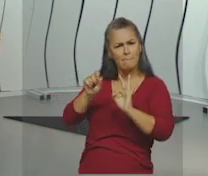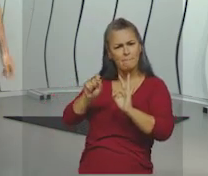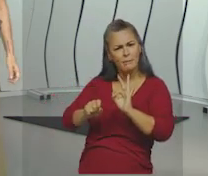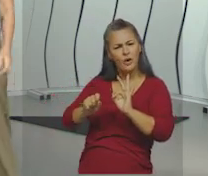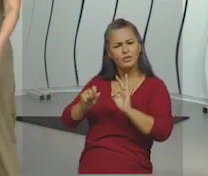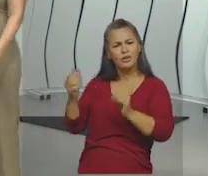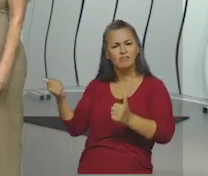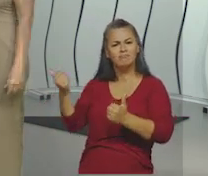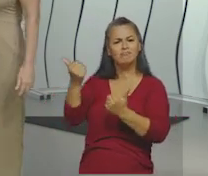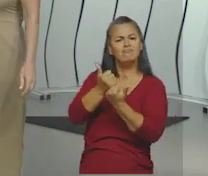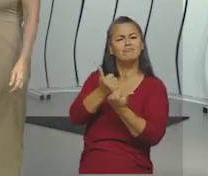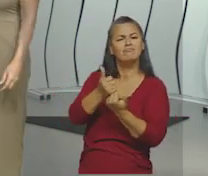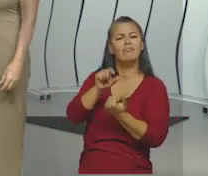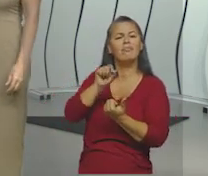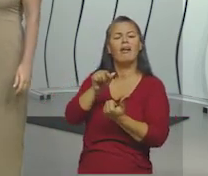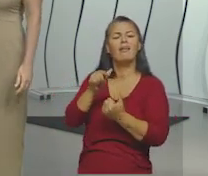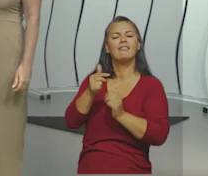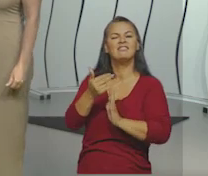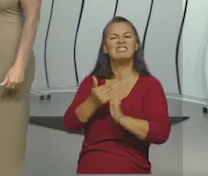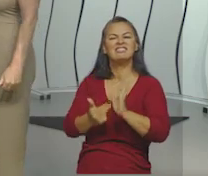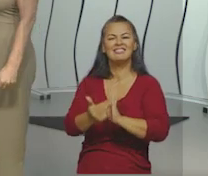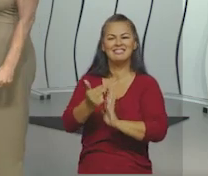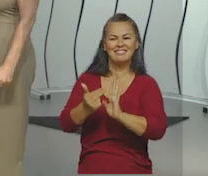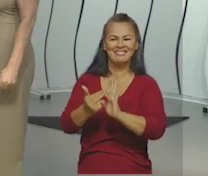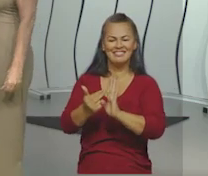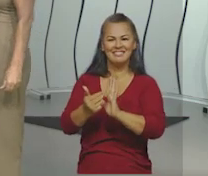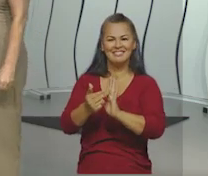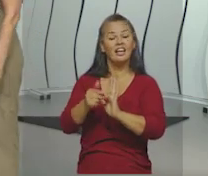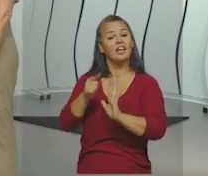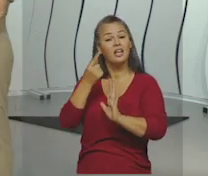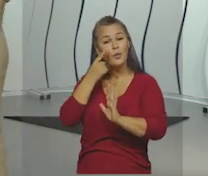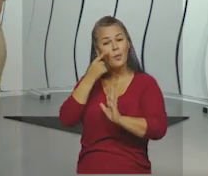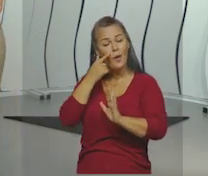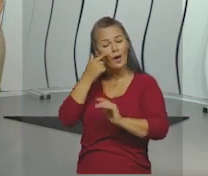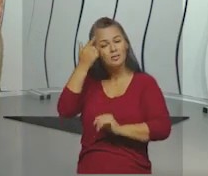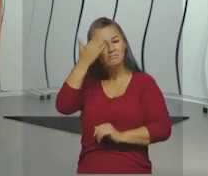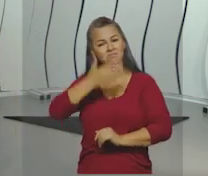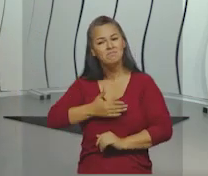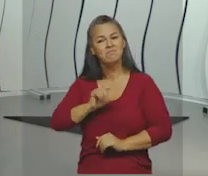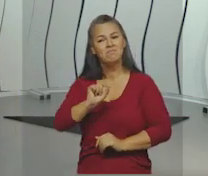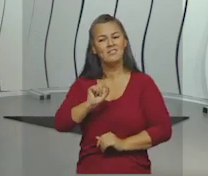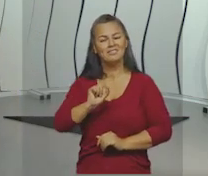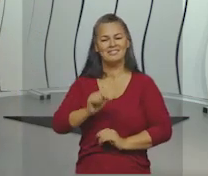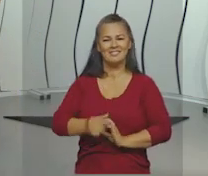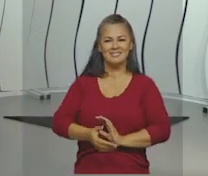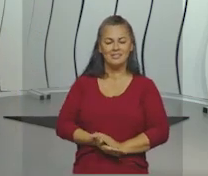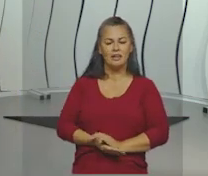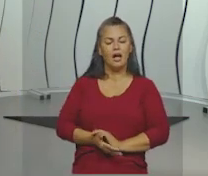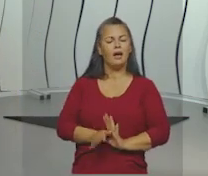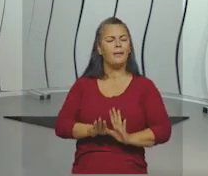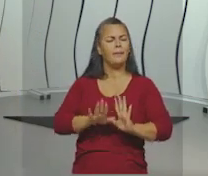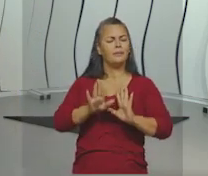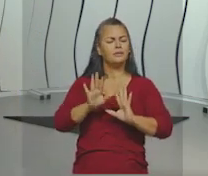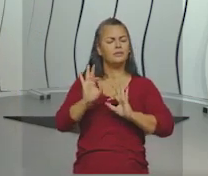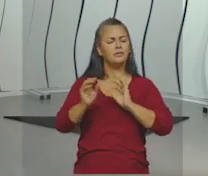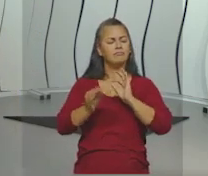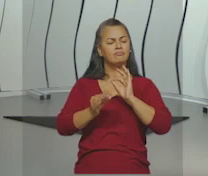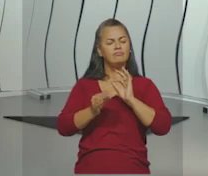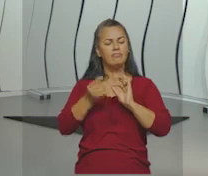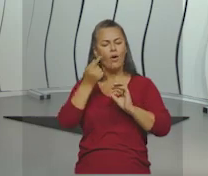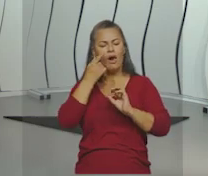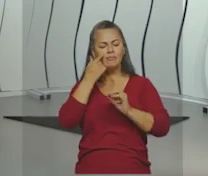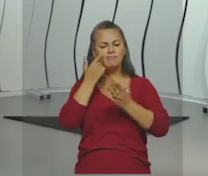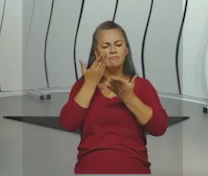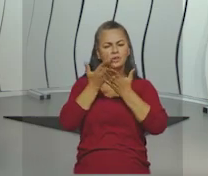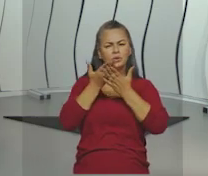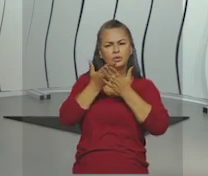emoji, tá? E o olho aí fazendo o papel dele na emoção. Então, vamos lá para a anatomia do olho.